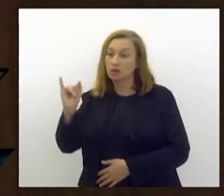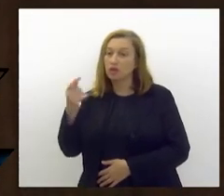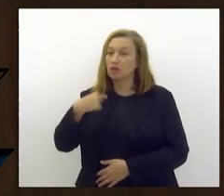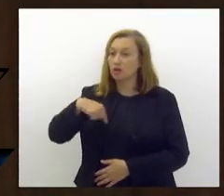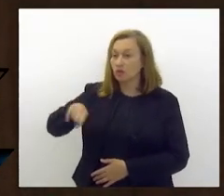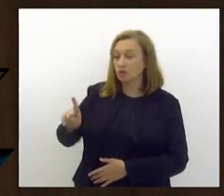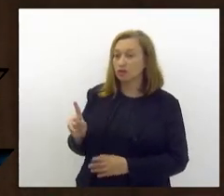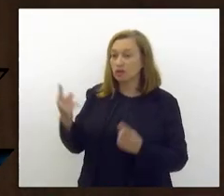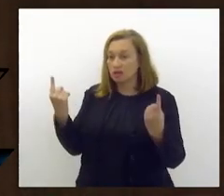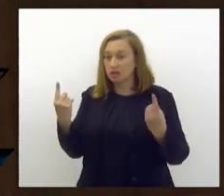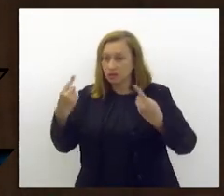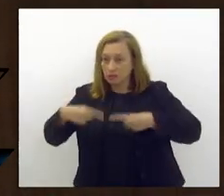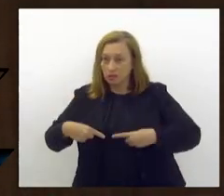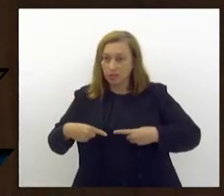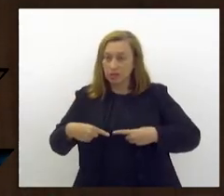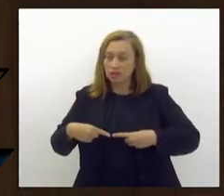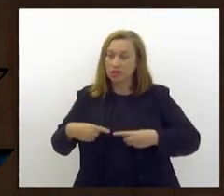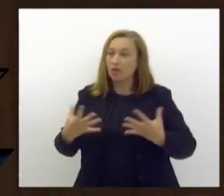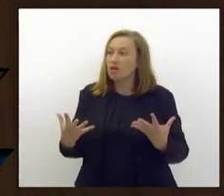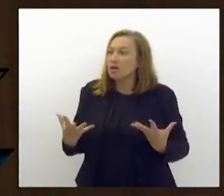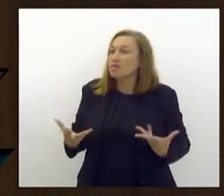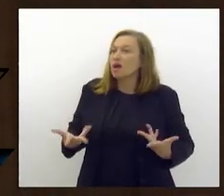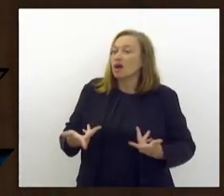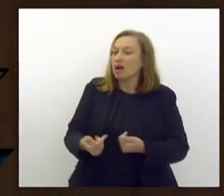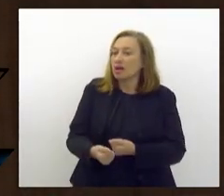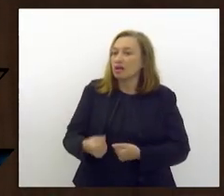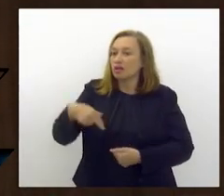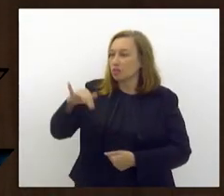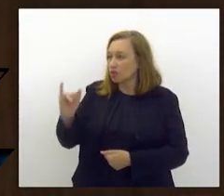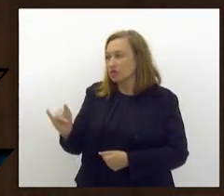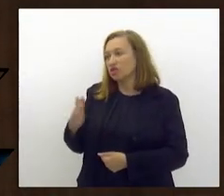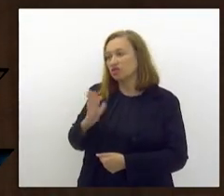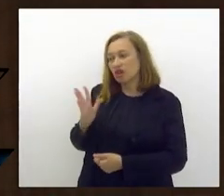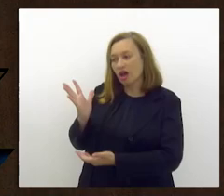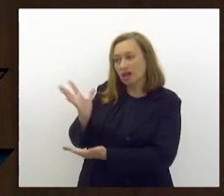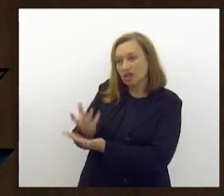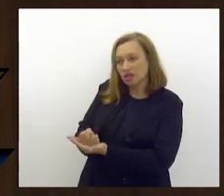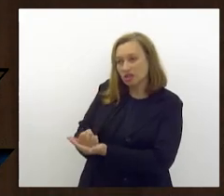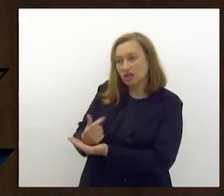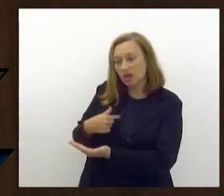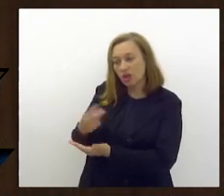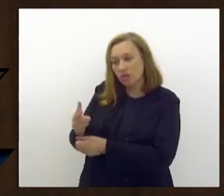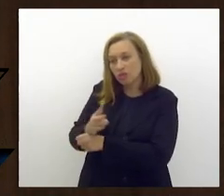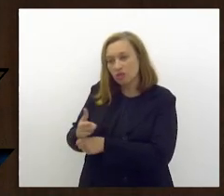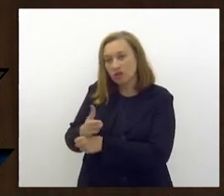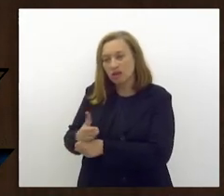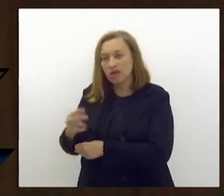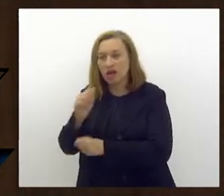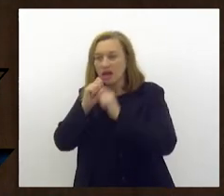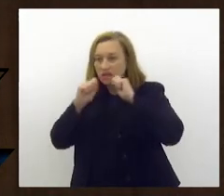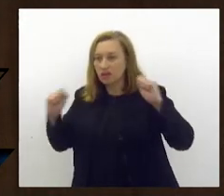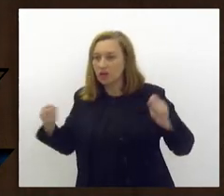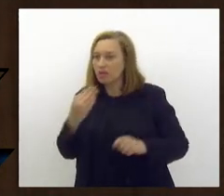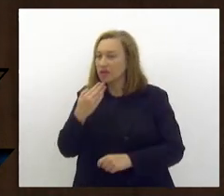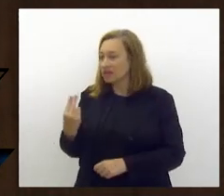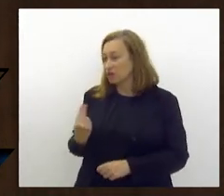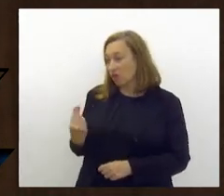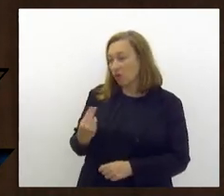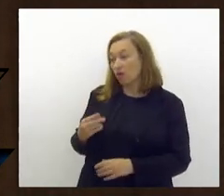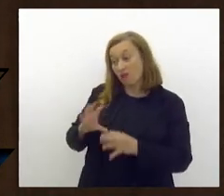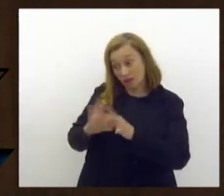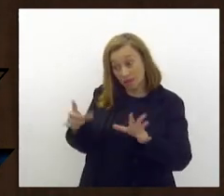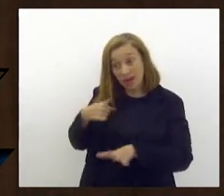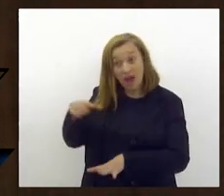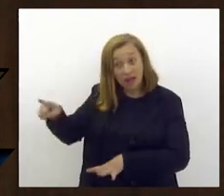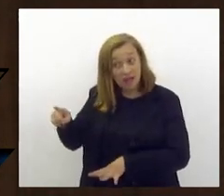nessa competição e é algo incrível. E Munir, já deixa aqui registrado que eu procurei sua assessoria para pedir coautoria, anota aí que foi liberado,